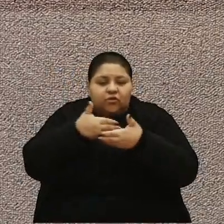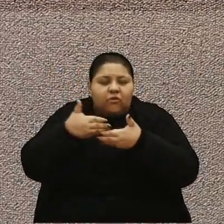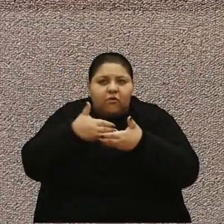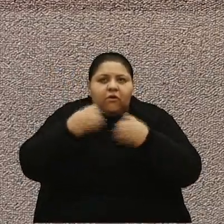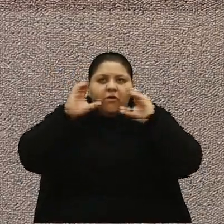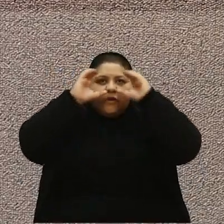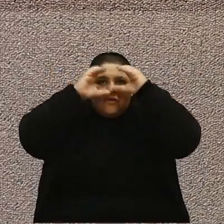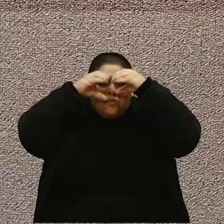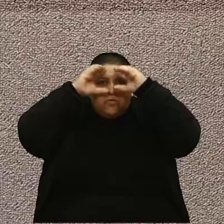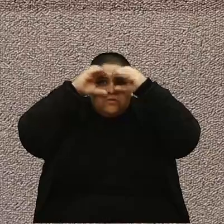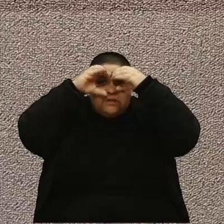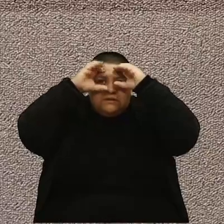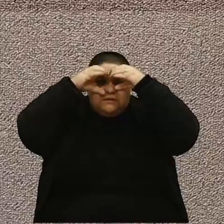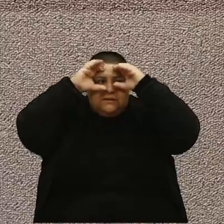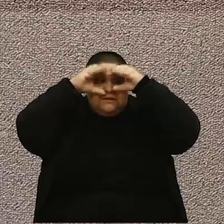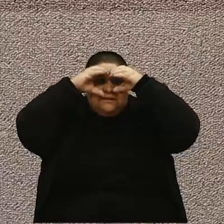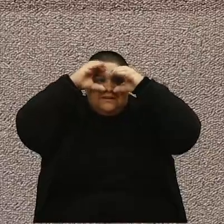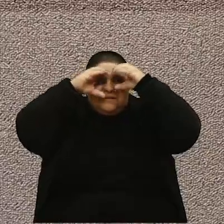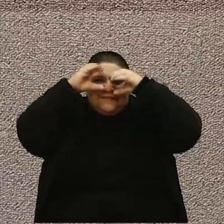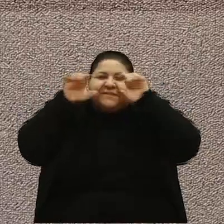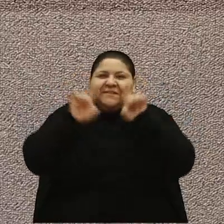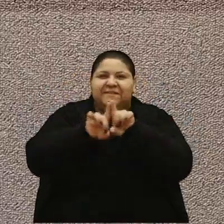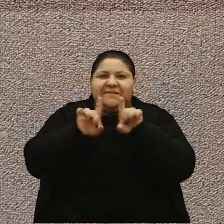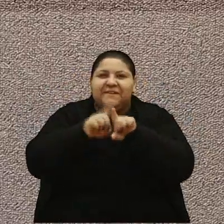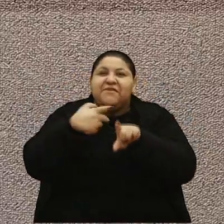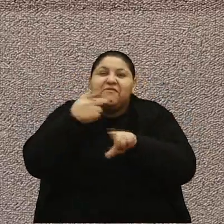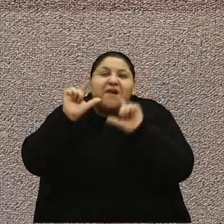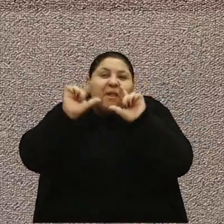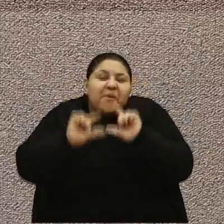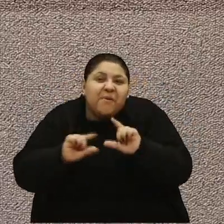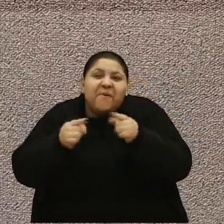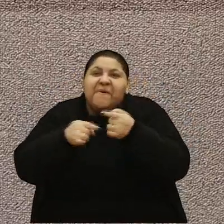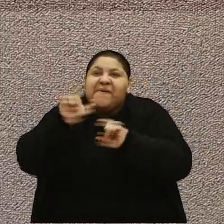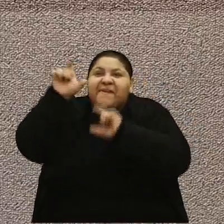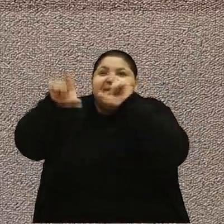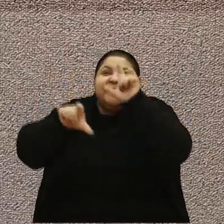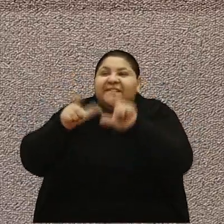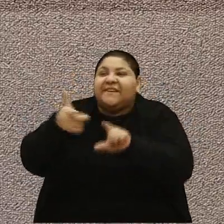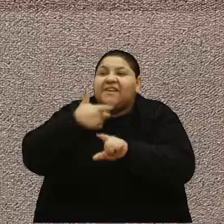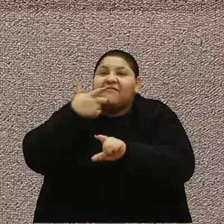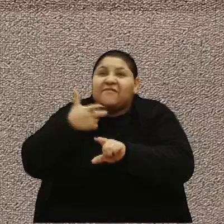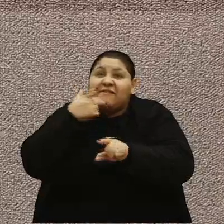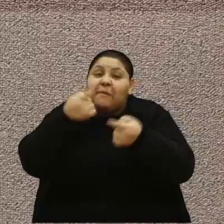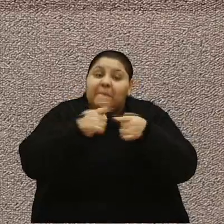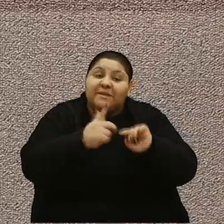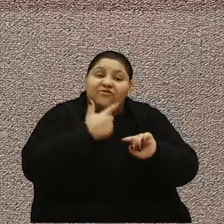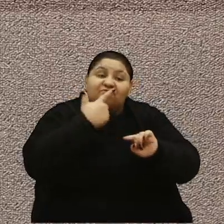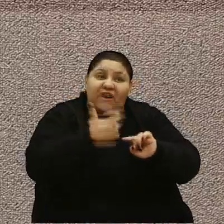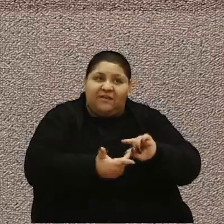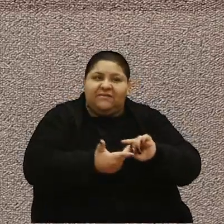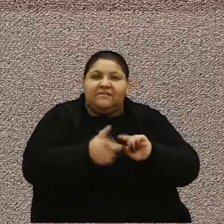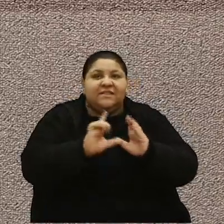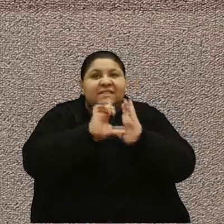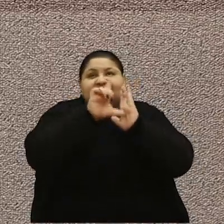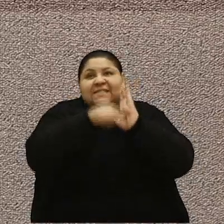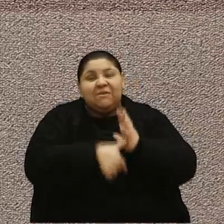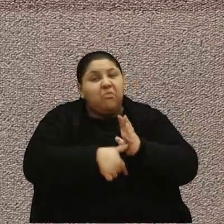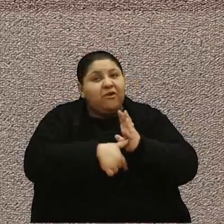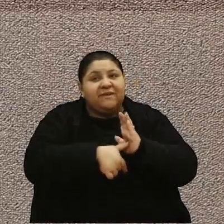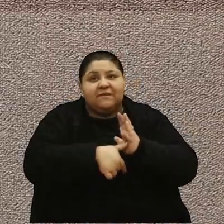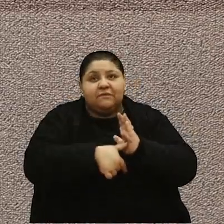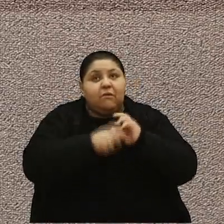falo pouco, mas eu observo bastante. E aí eu vejo que as pessoas não querem dizer aquilo, mas elas falam, e depois a